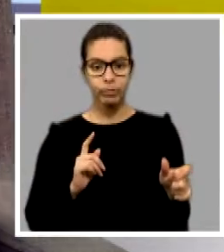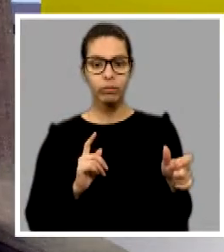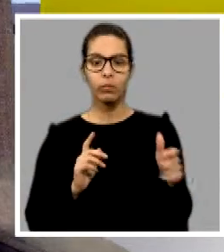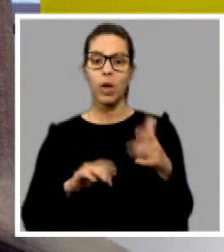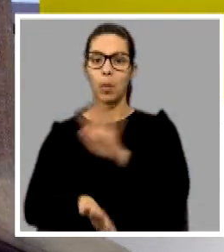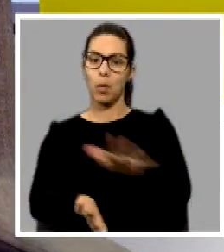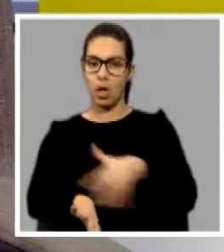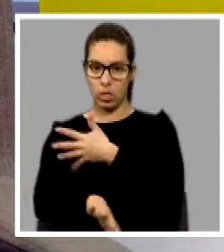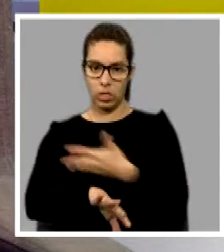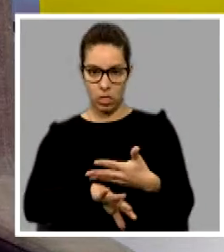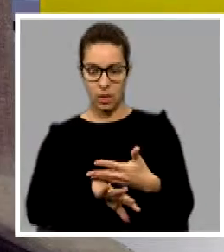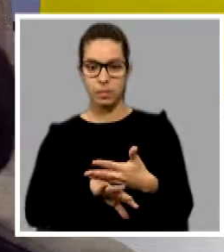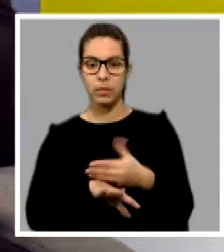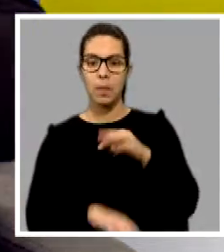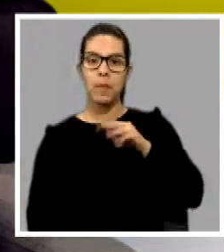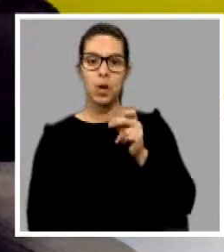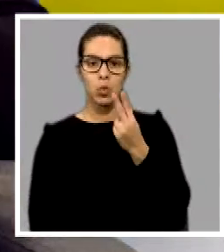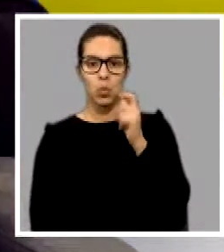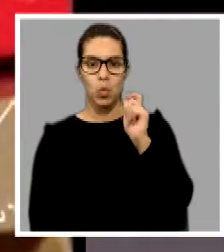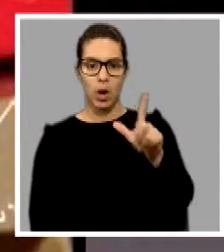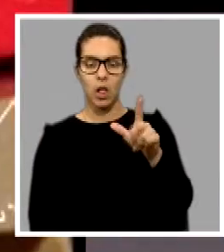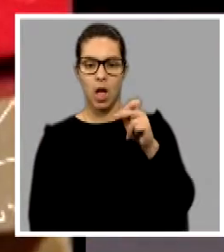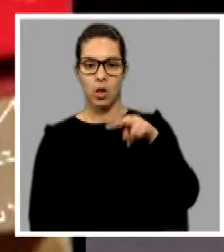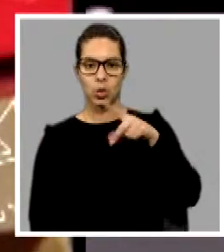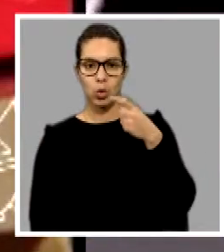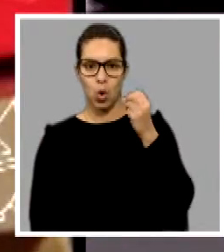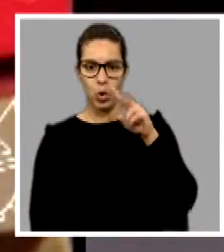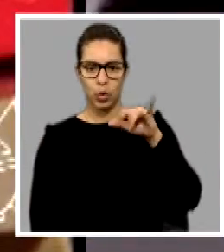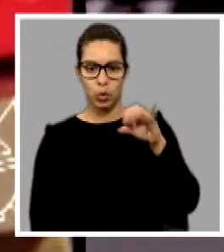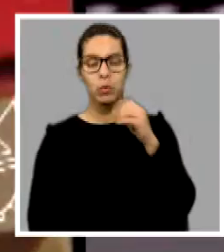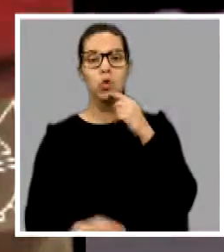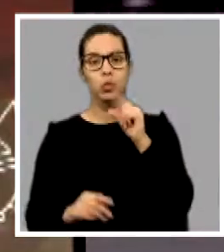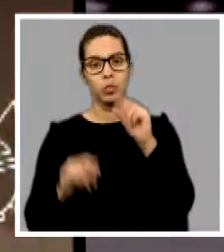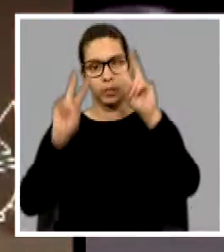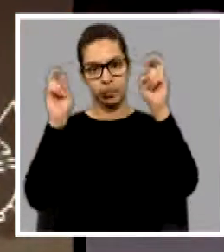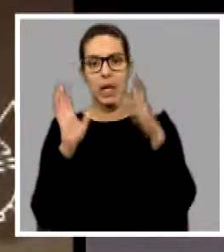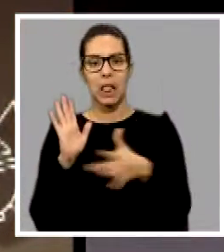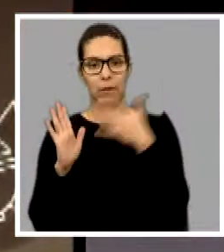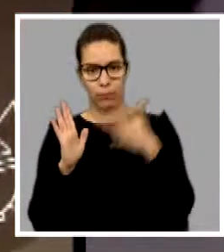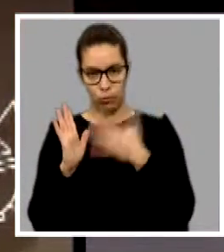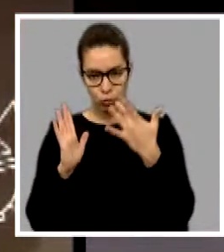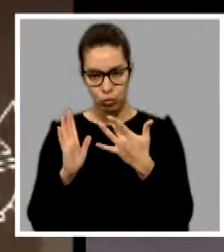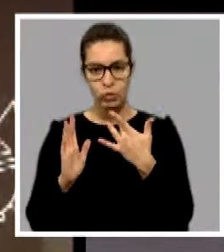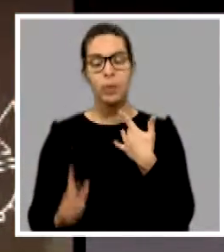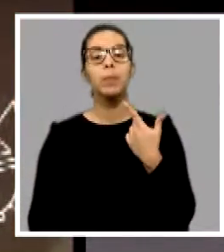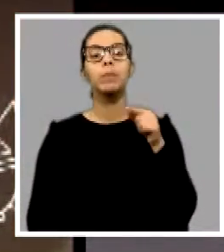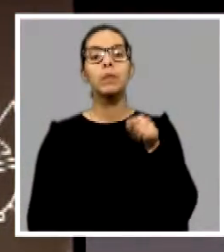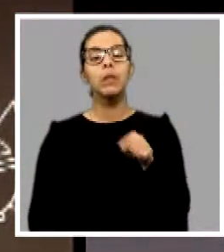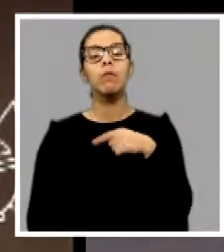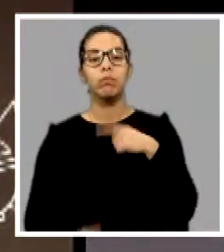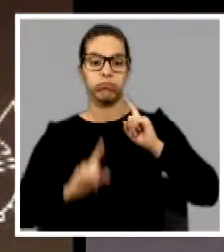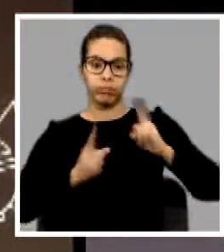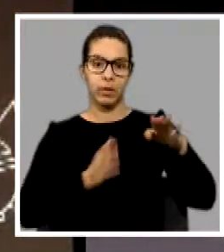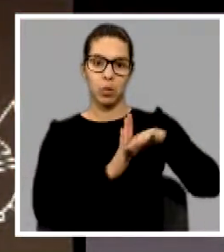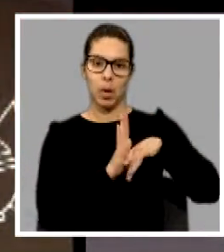livro deste poeta, o Manuel António Pina, que se chama Livros, tinha comprado em